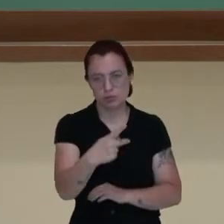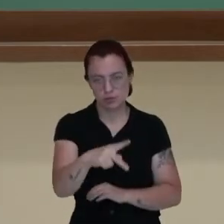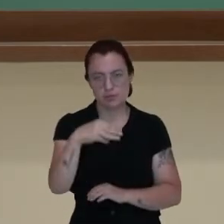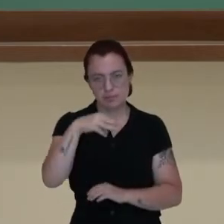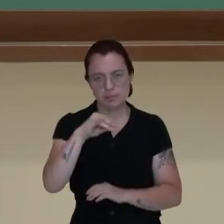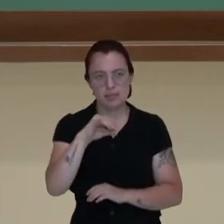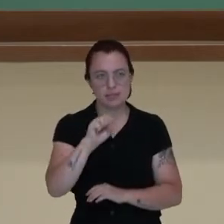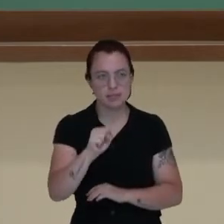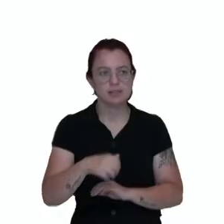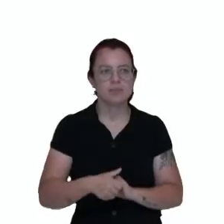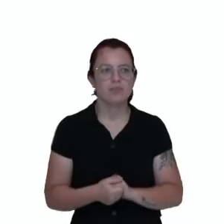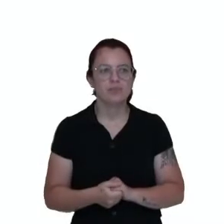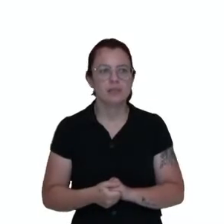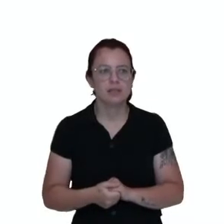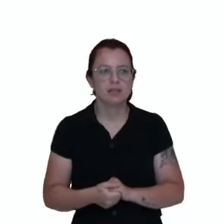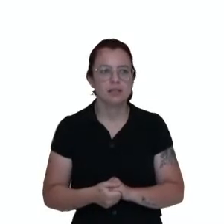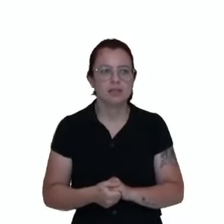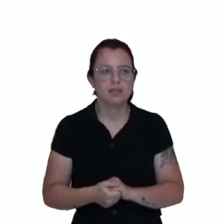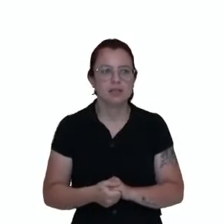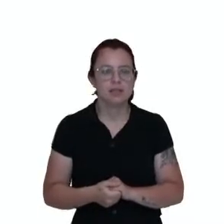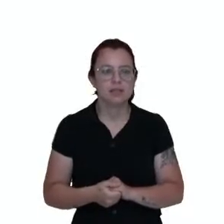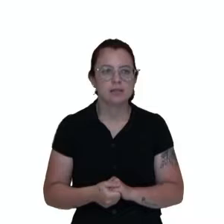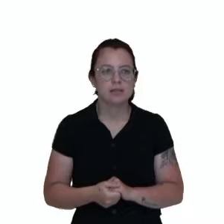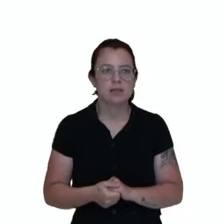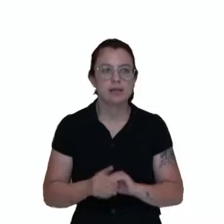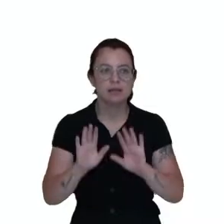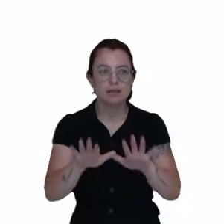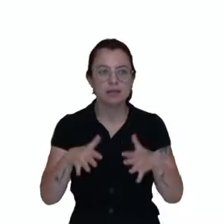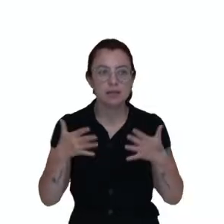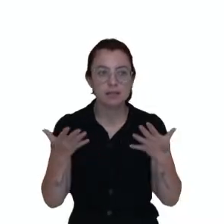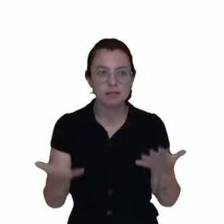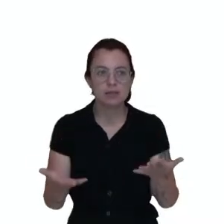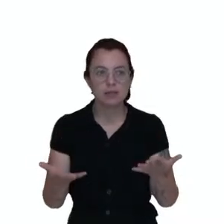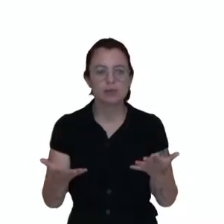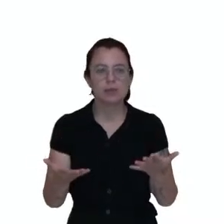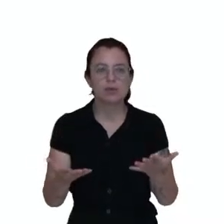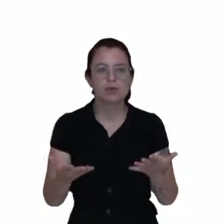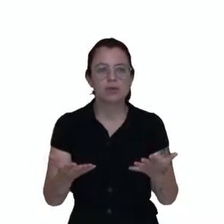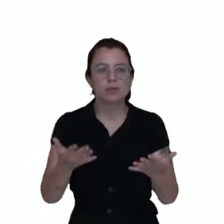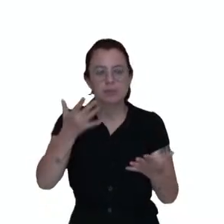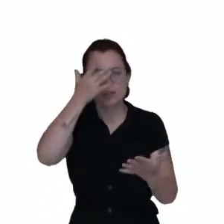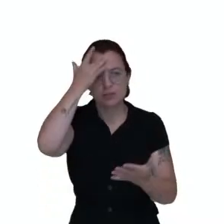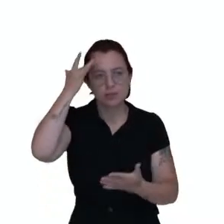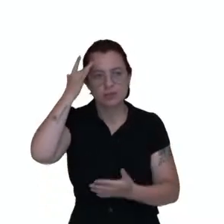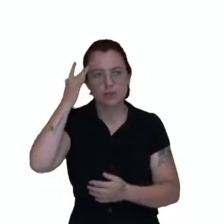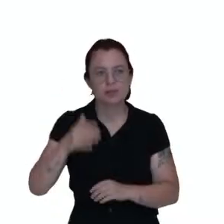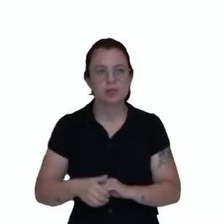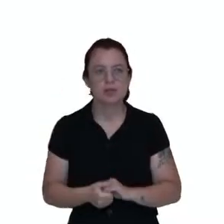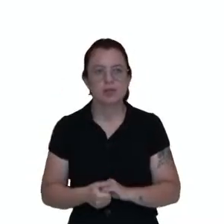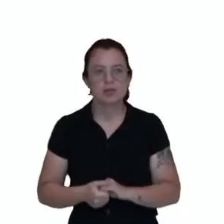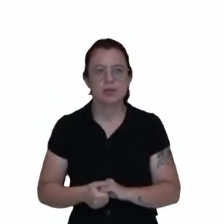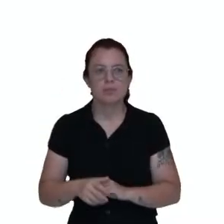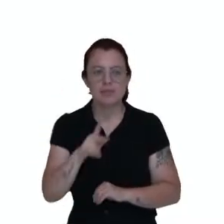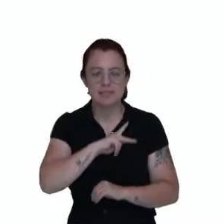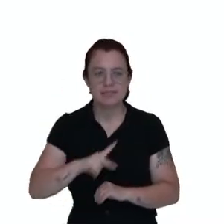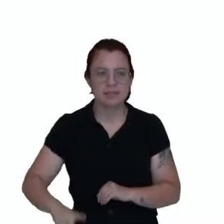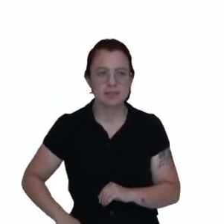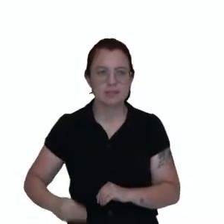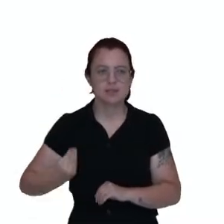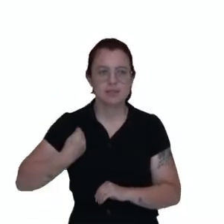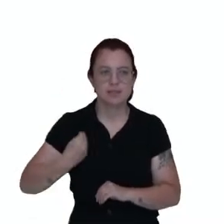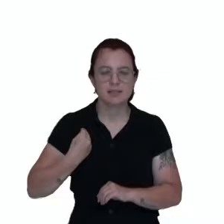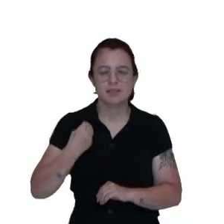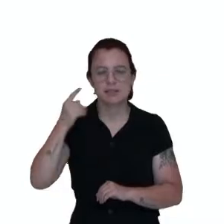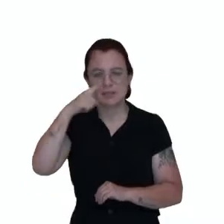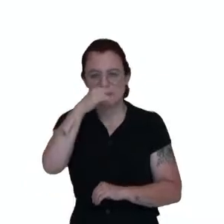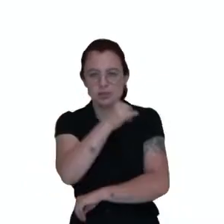Minas Gerais. E a gente vai ver que o então presidente, que inclusive não era paulista, ele era do Rio de Janeiro,